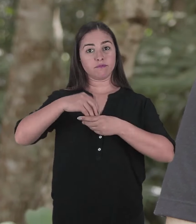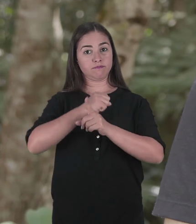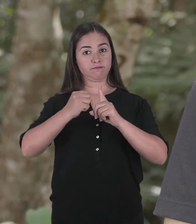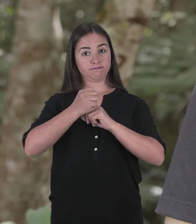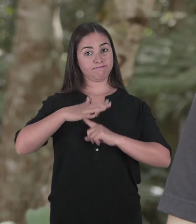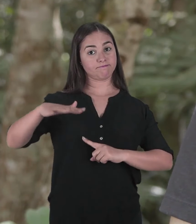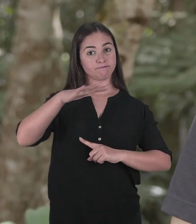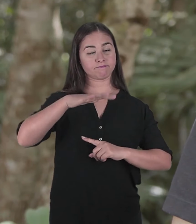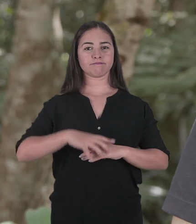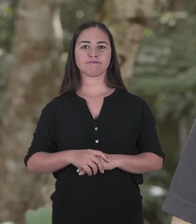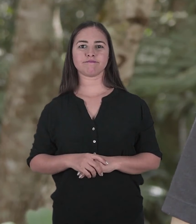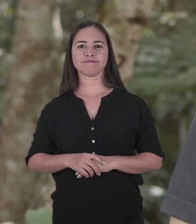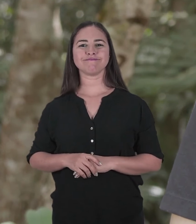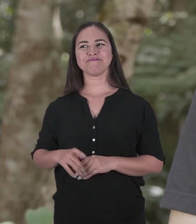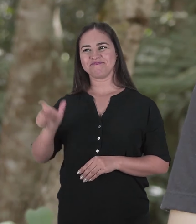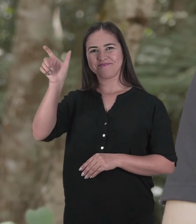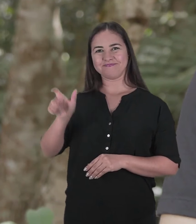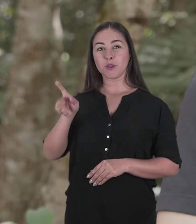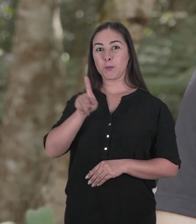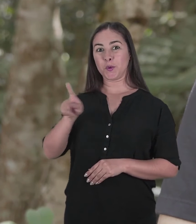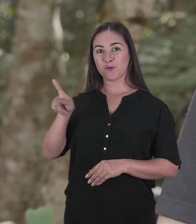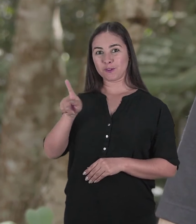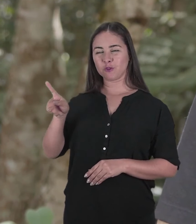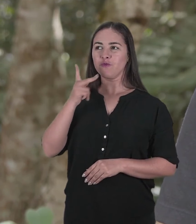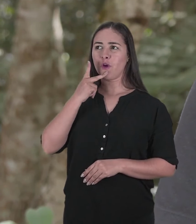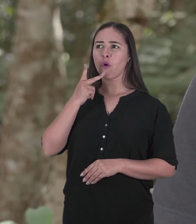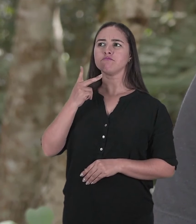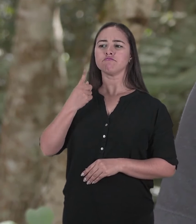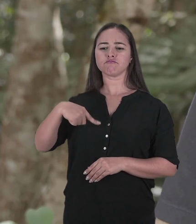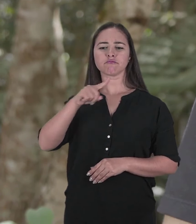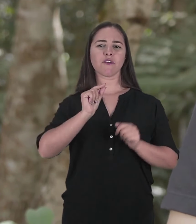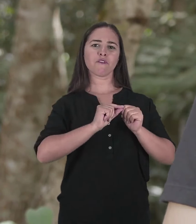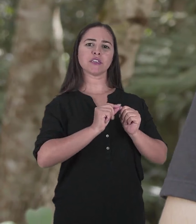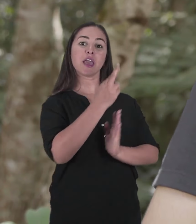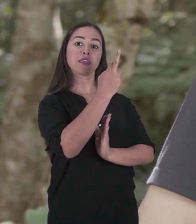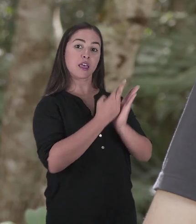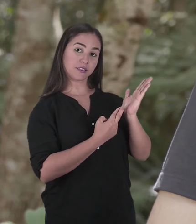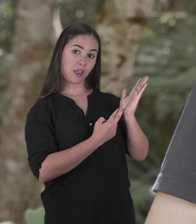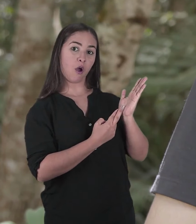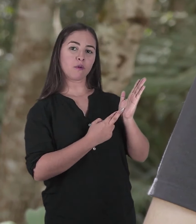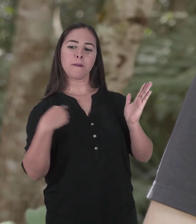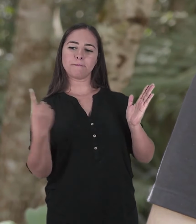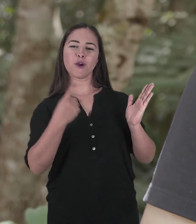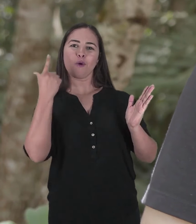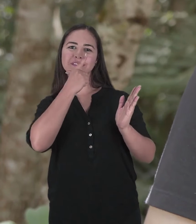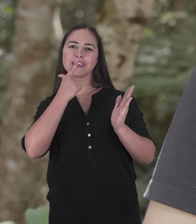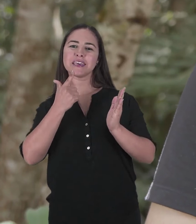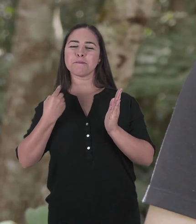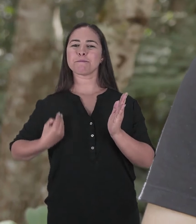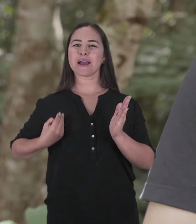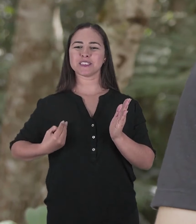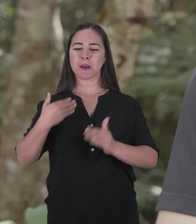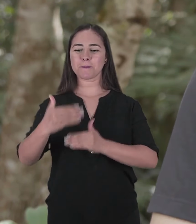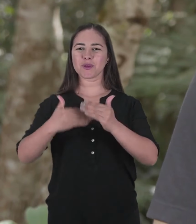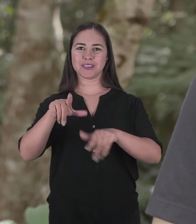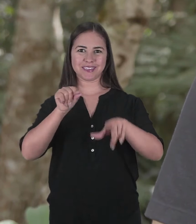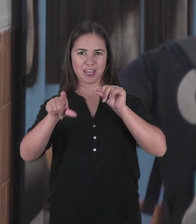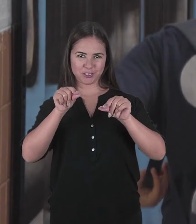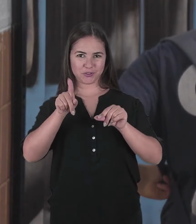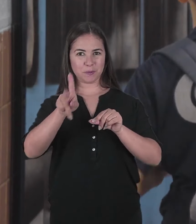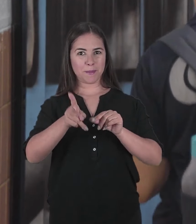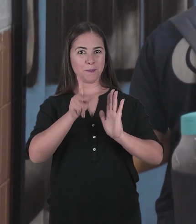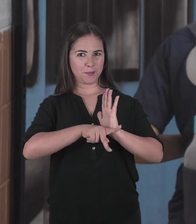O nosso professor, ele propôs para a gente fazer uma redação para que fizesse com que a gente entrasse no processo seletivo para entrar nesse